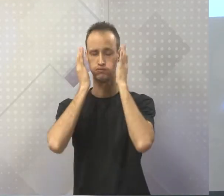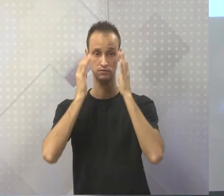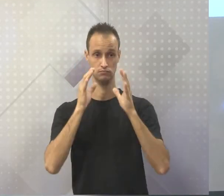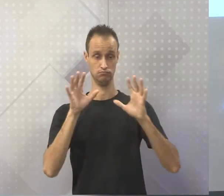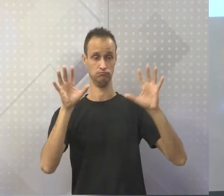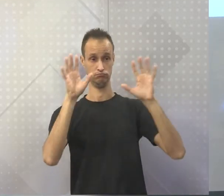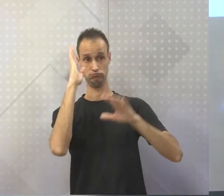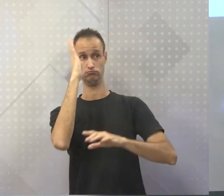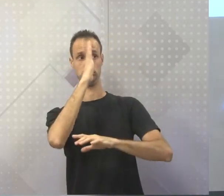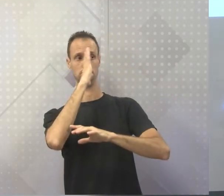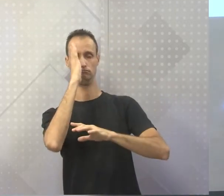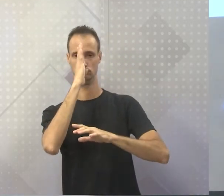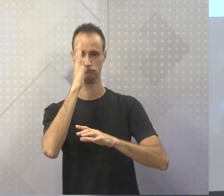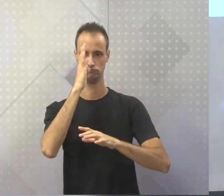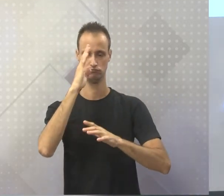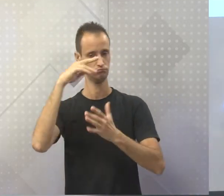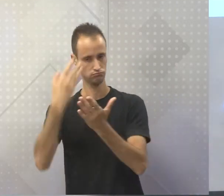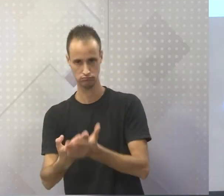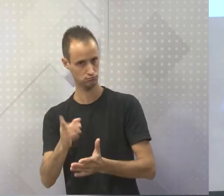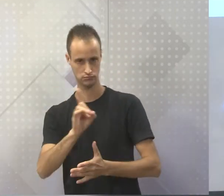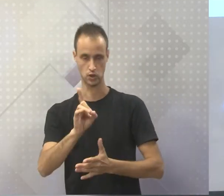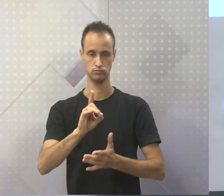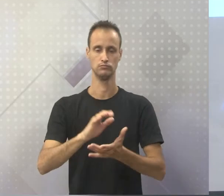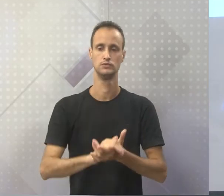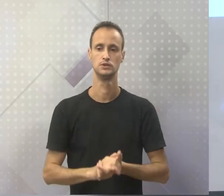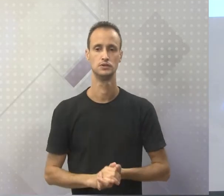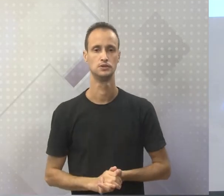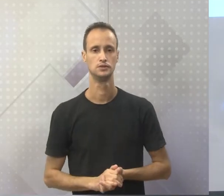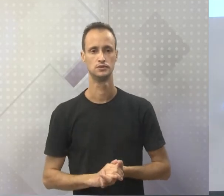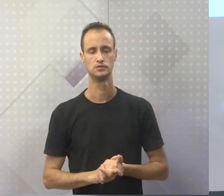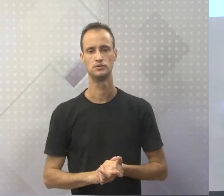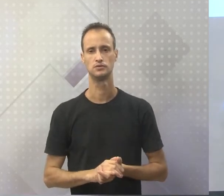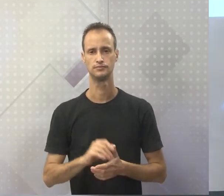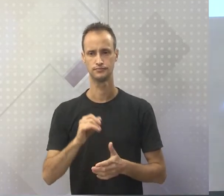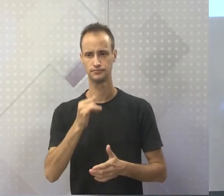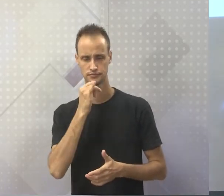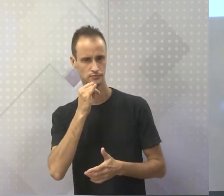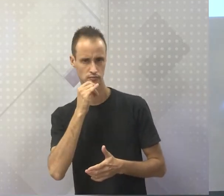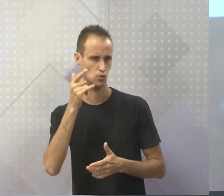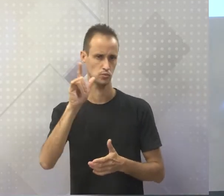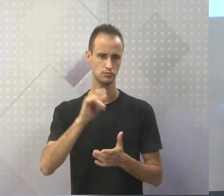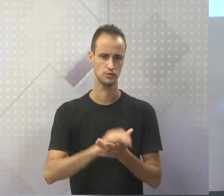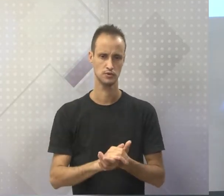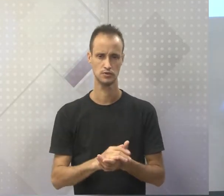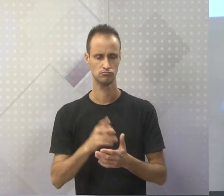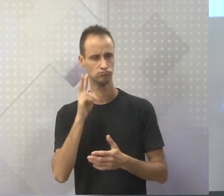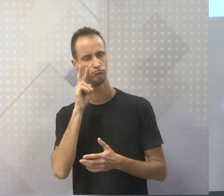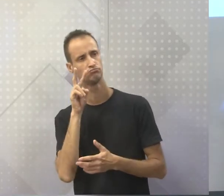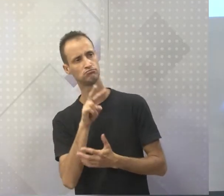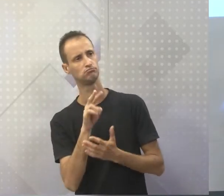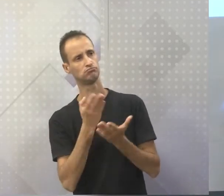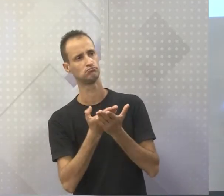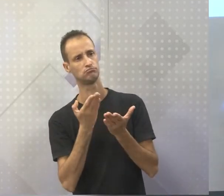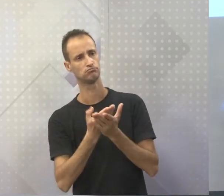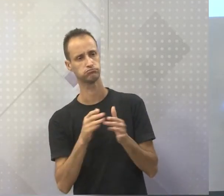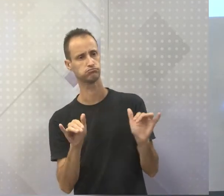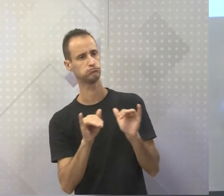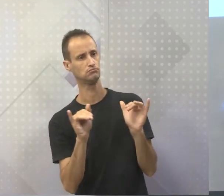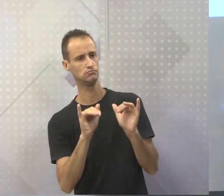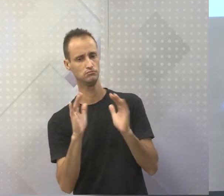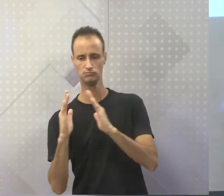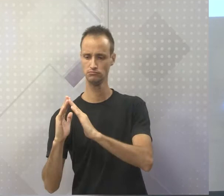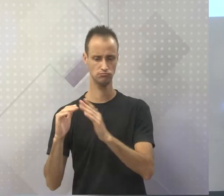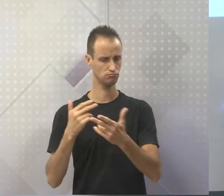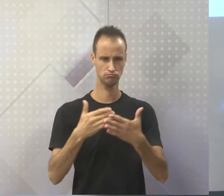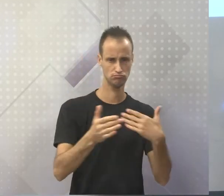mas não desmaia. Uma vez. A outra situação é você estava assistindo uma aula, de boa, tranquilo, em casa ou